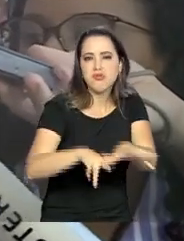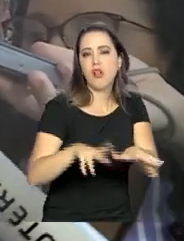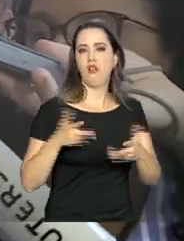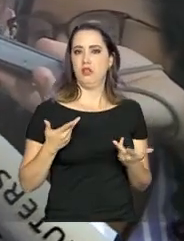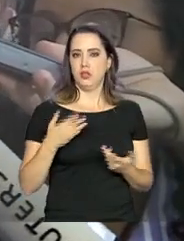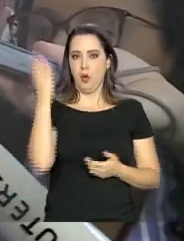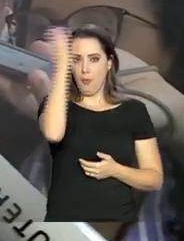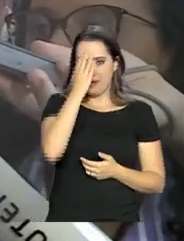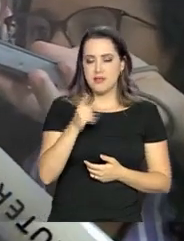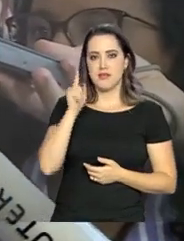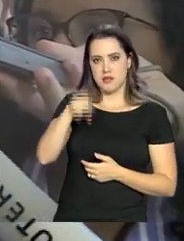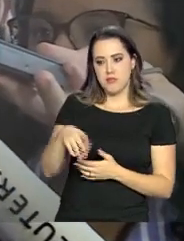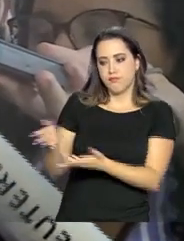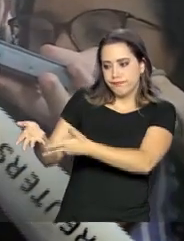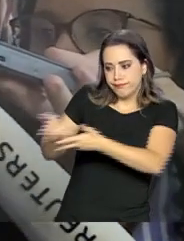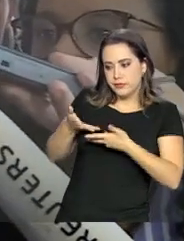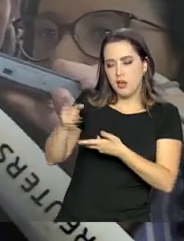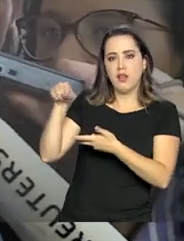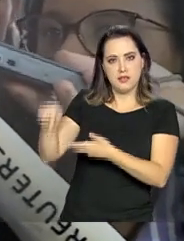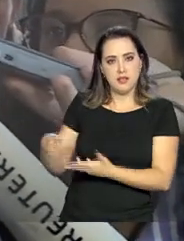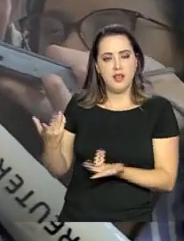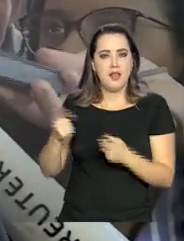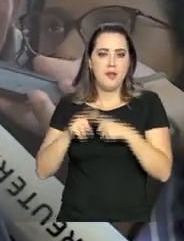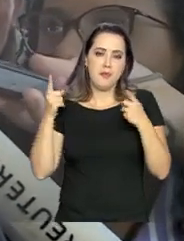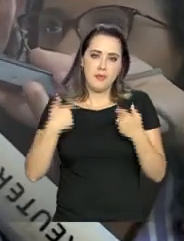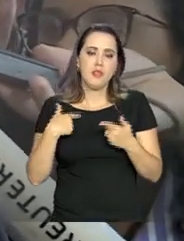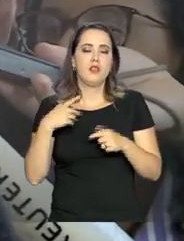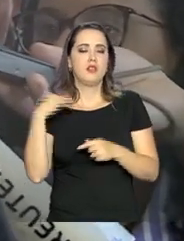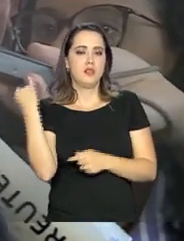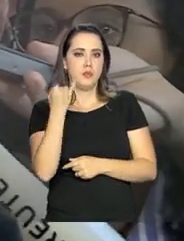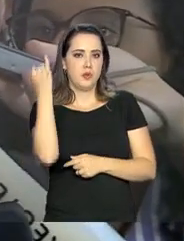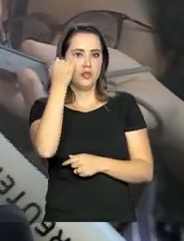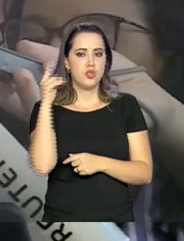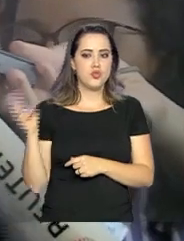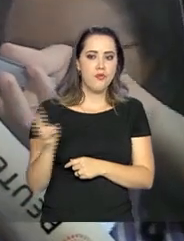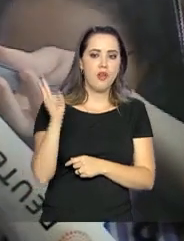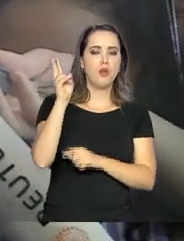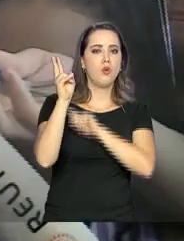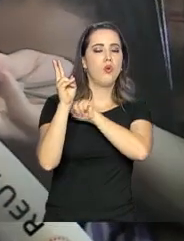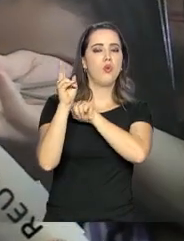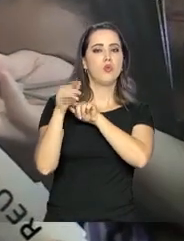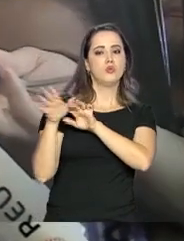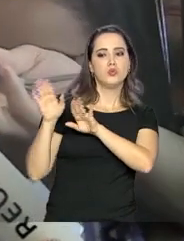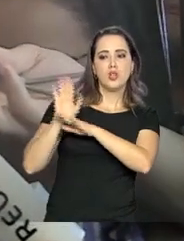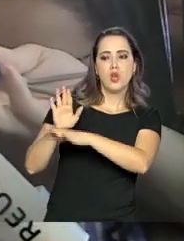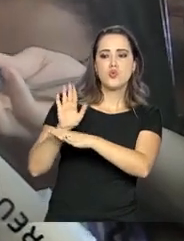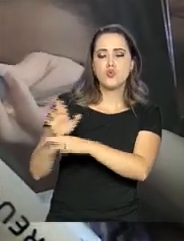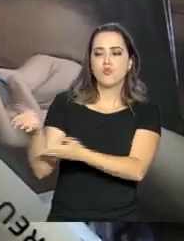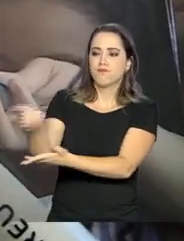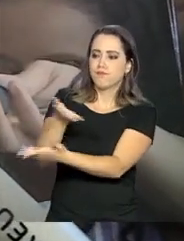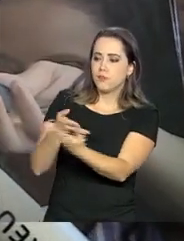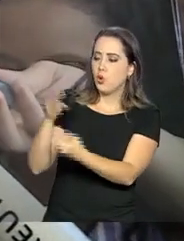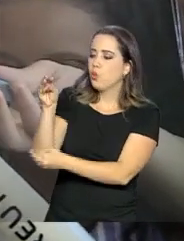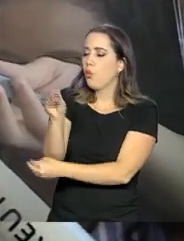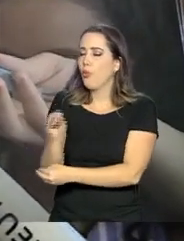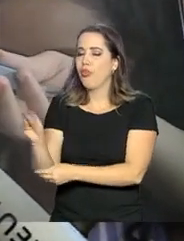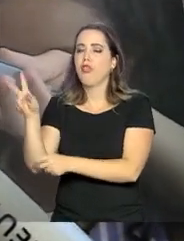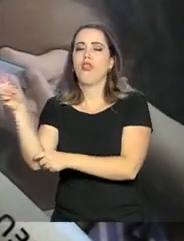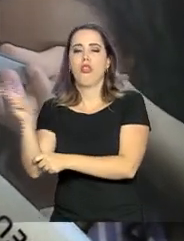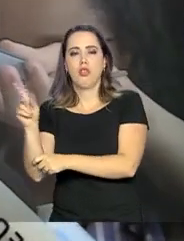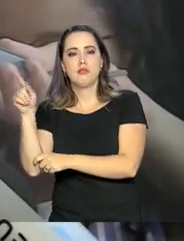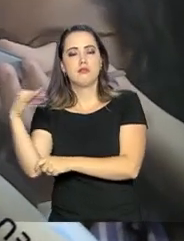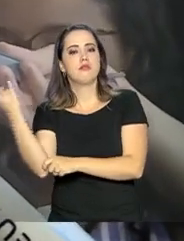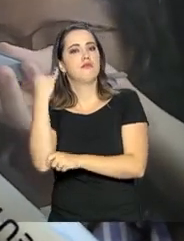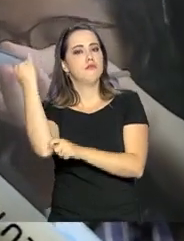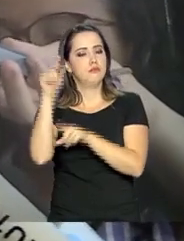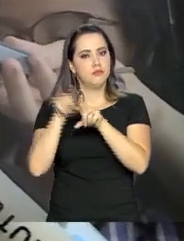imigrantes. Precisamos entender que esse é um país que tem princípios e valores fundados na generosidade. Eu estou aqui